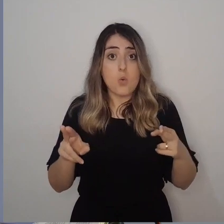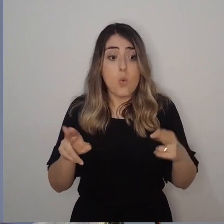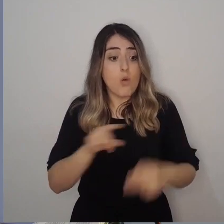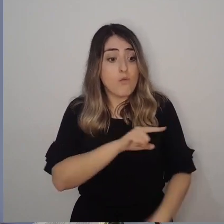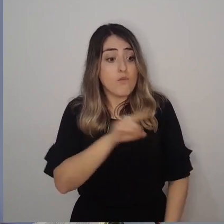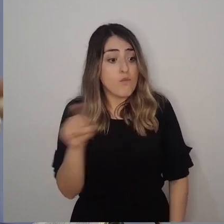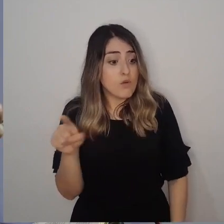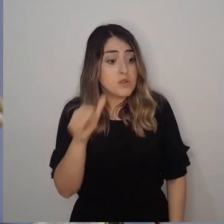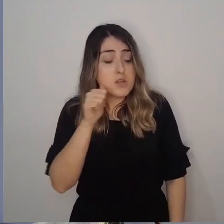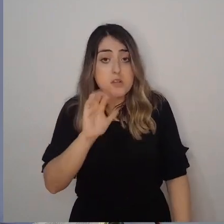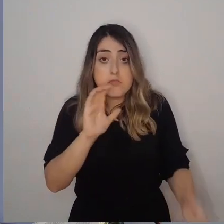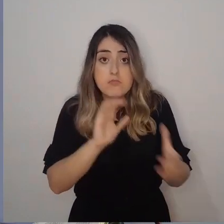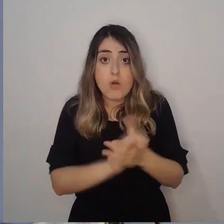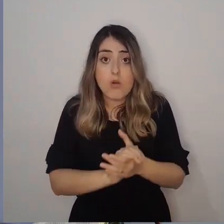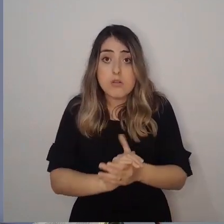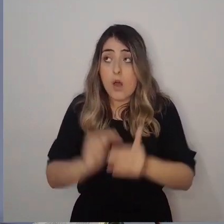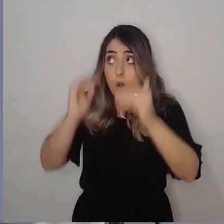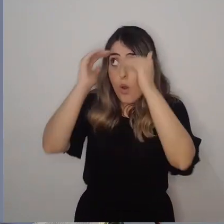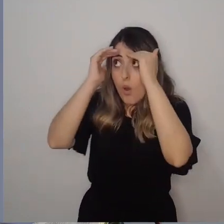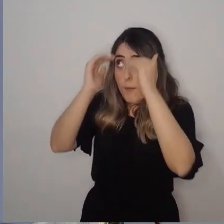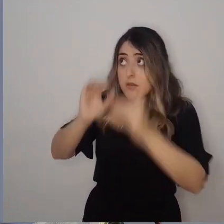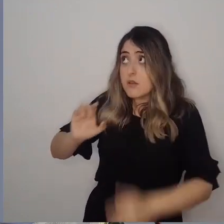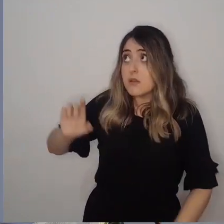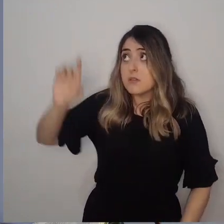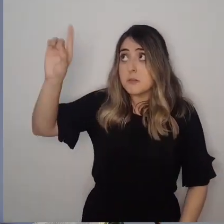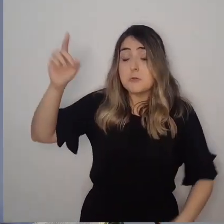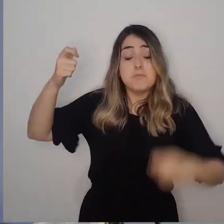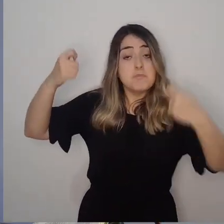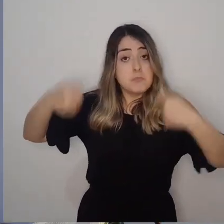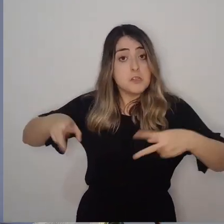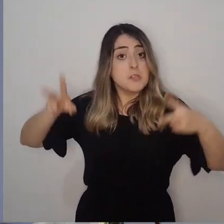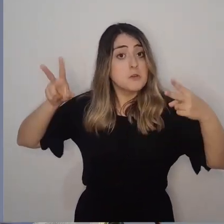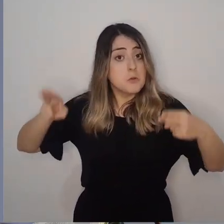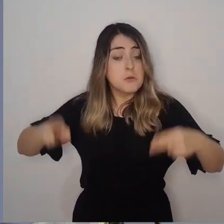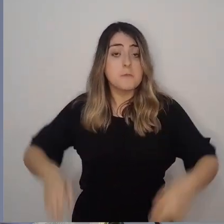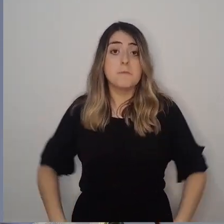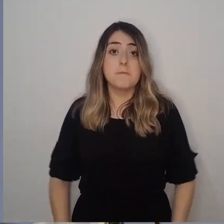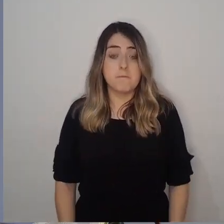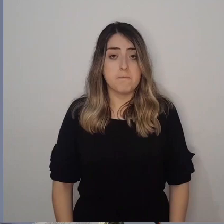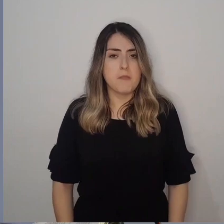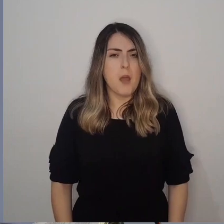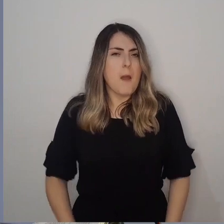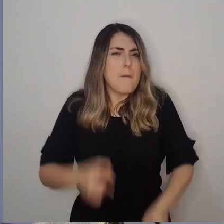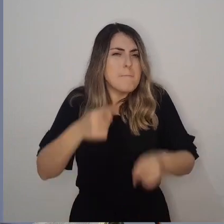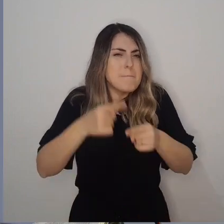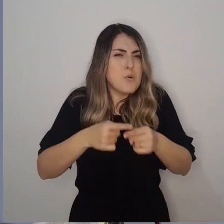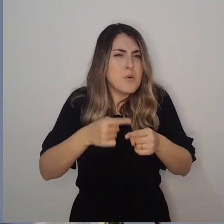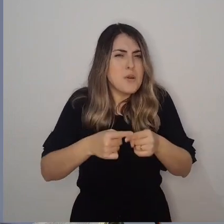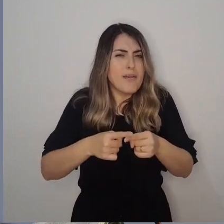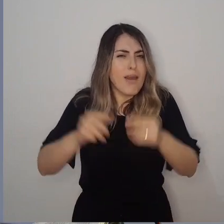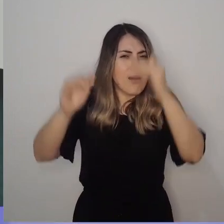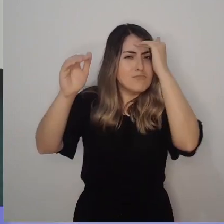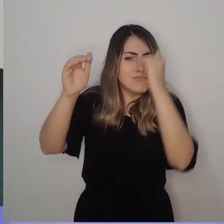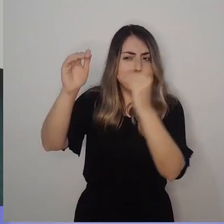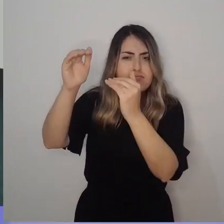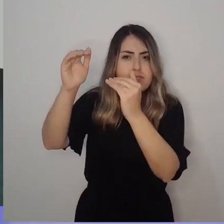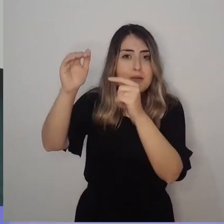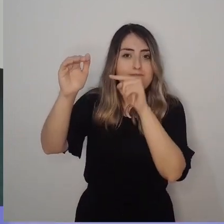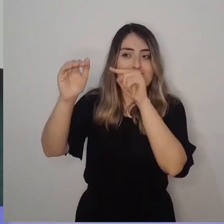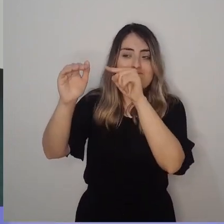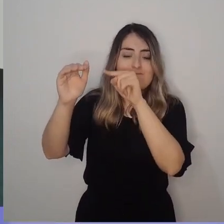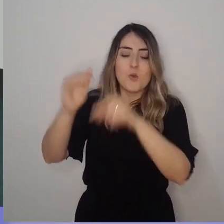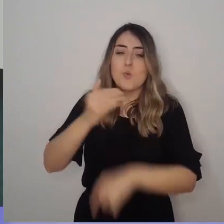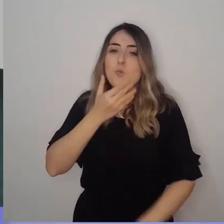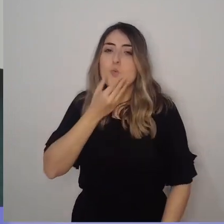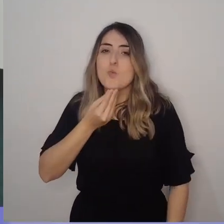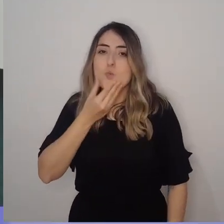ela deve ser submissa ao Senhor. E aí então Paulo fundamenta isso. Por que a esposa tem essa obrigação? Porque o marido é